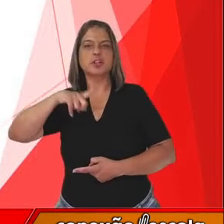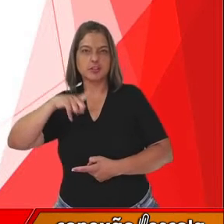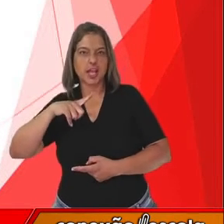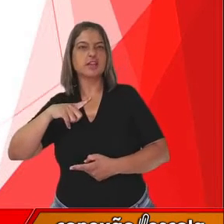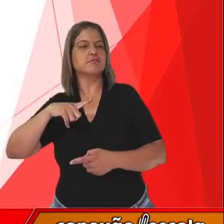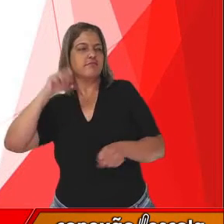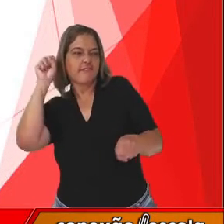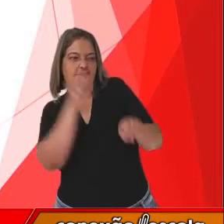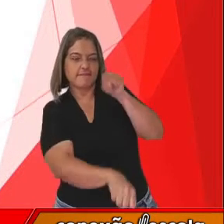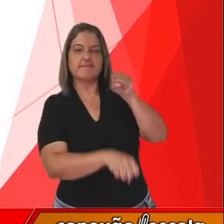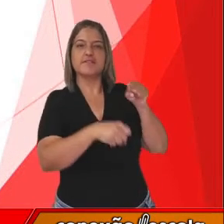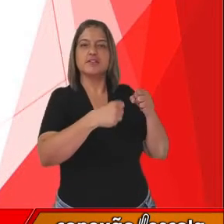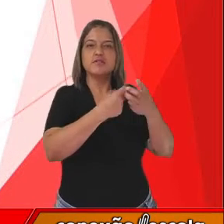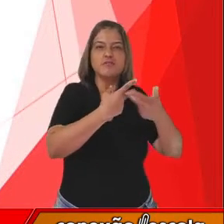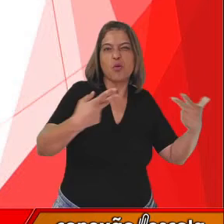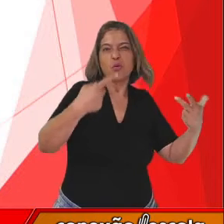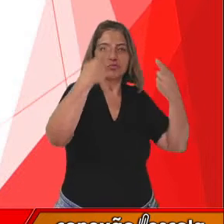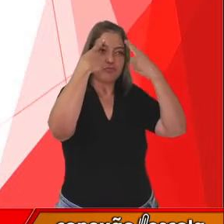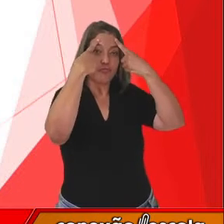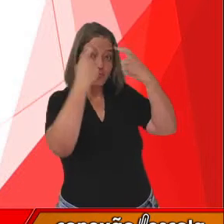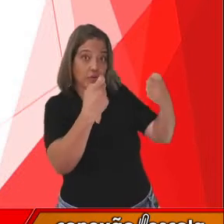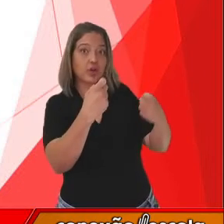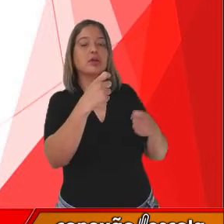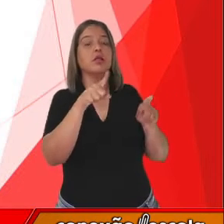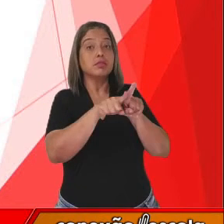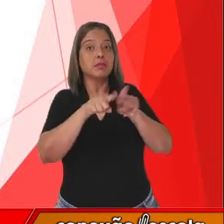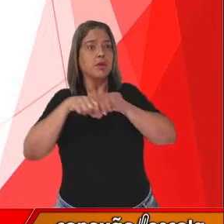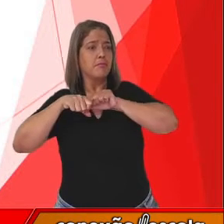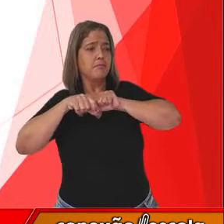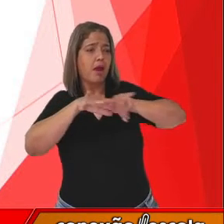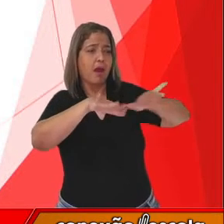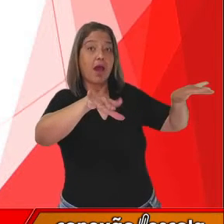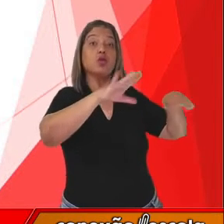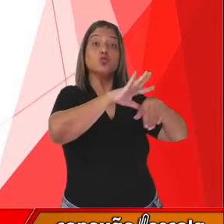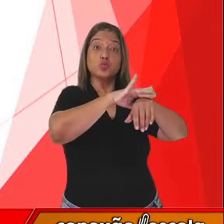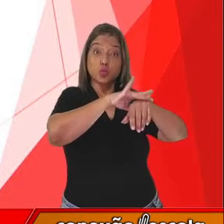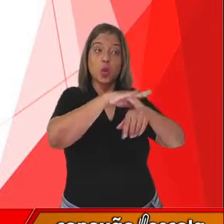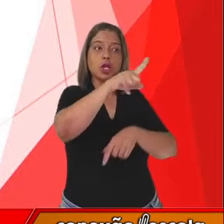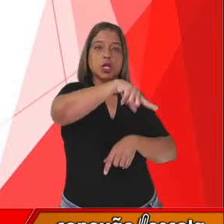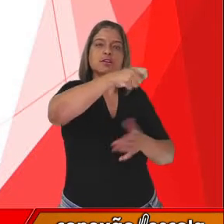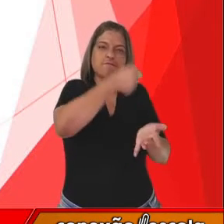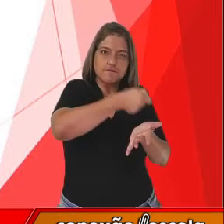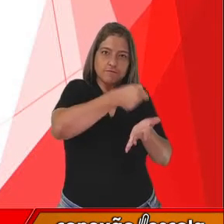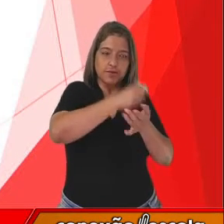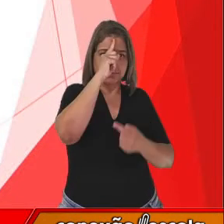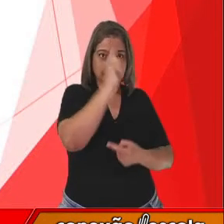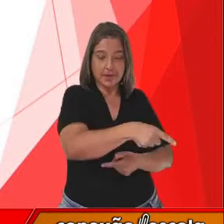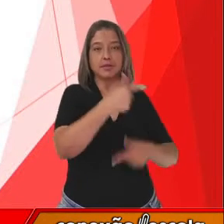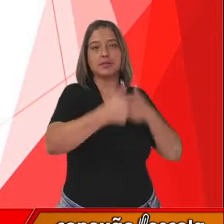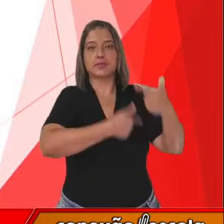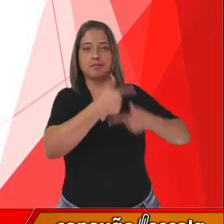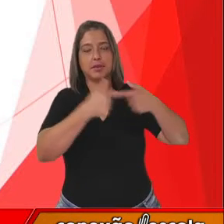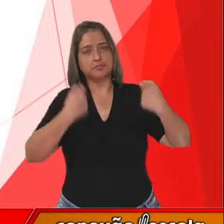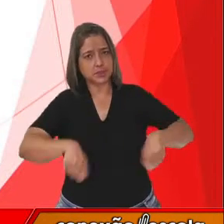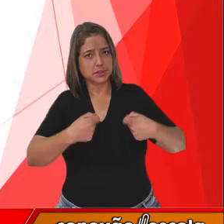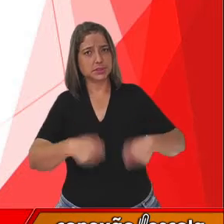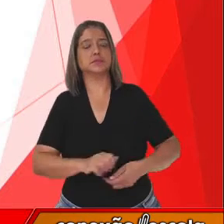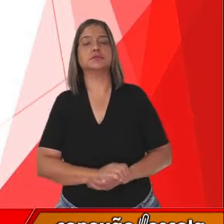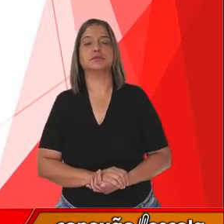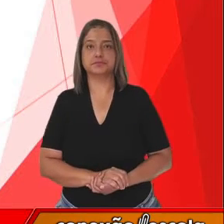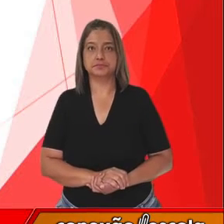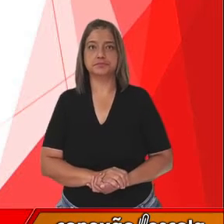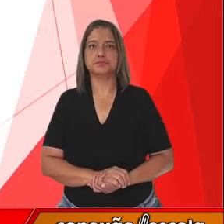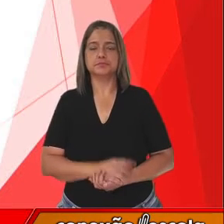força física e da propagação de doenças para forçar os índios a trabalharem.